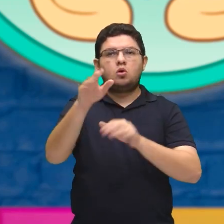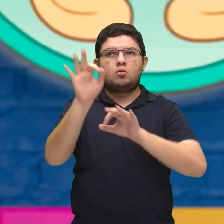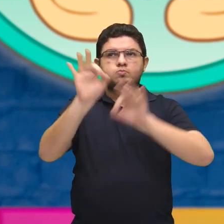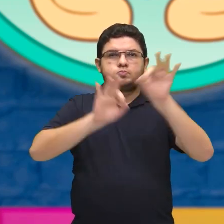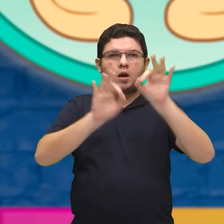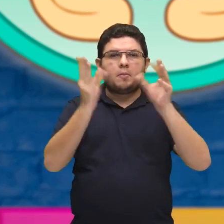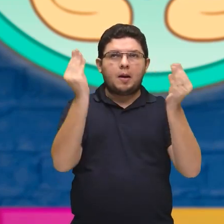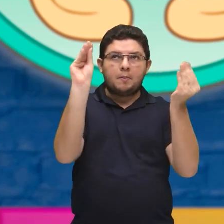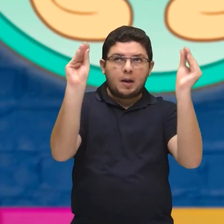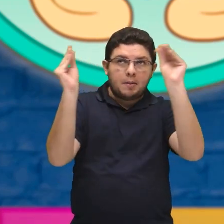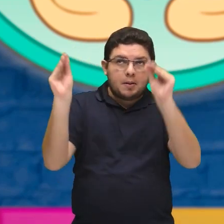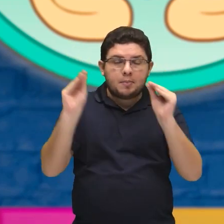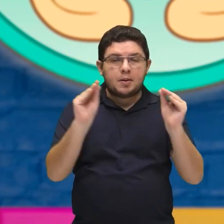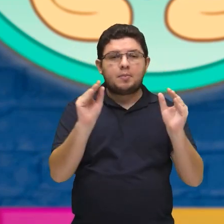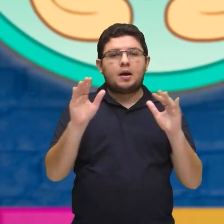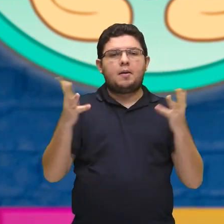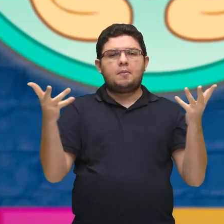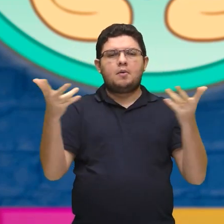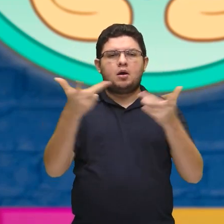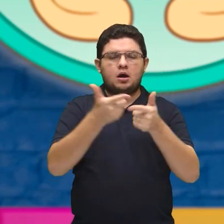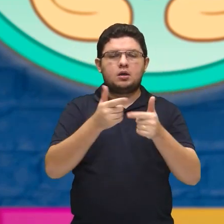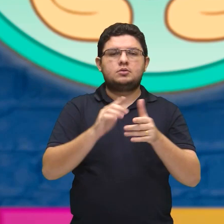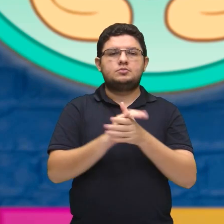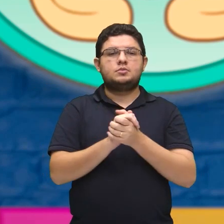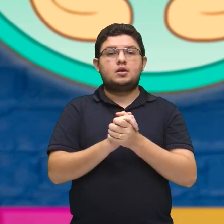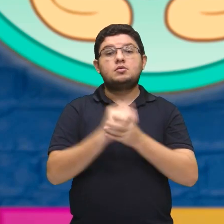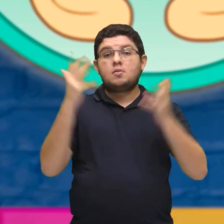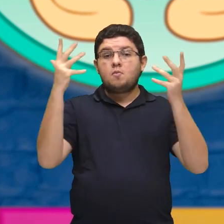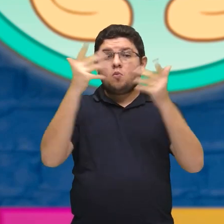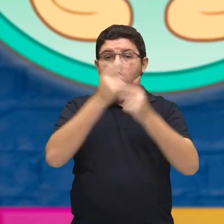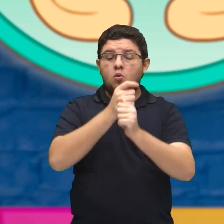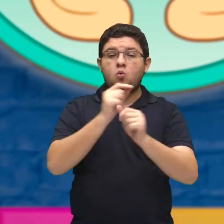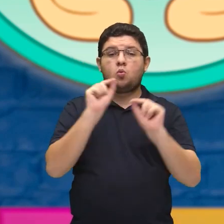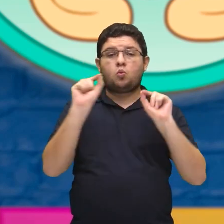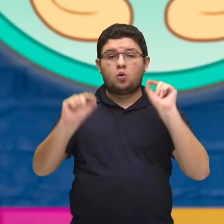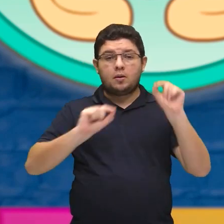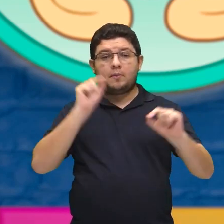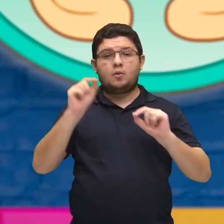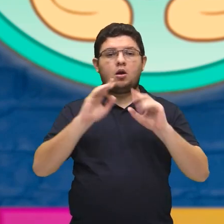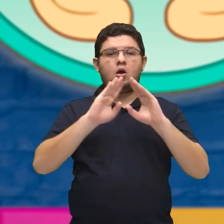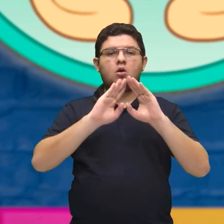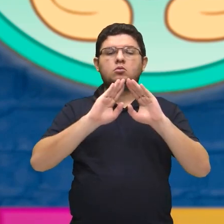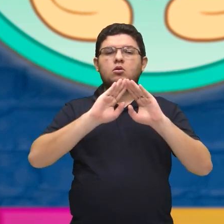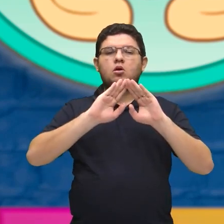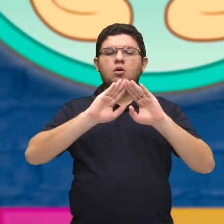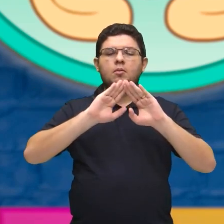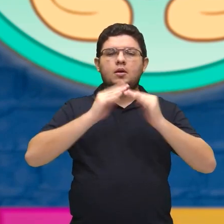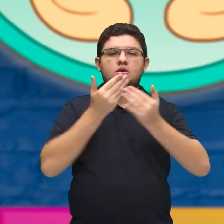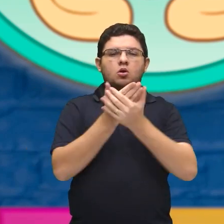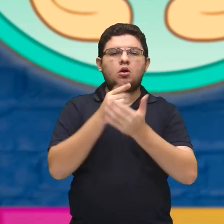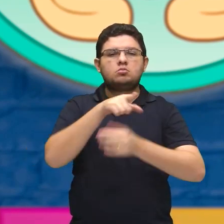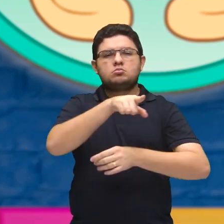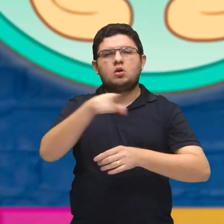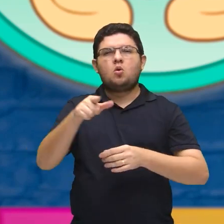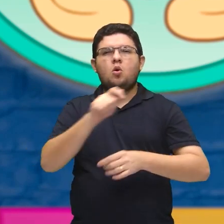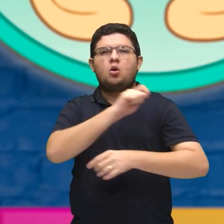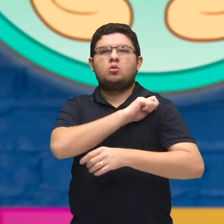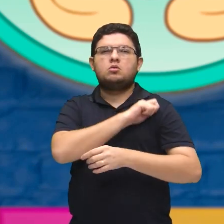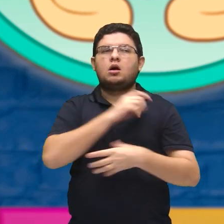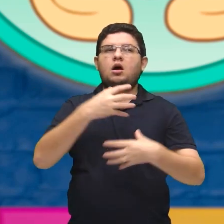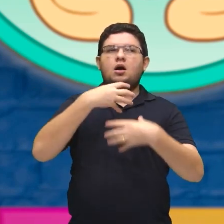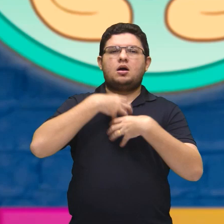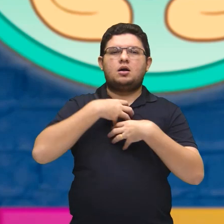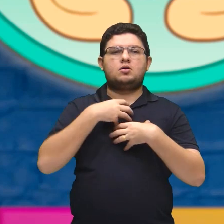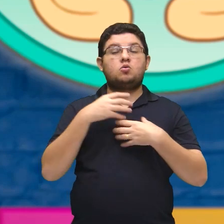Isso também vai ser lindo para aqueles alunos quando a gente puder retornar, tá bom? Só um aviso,